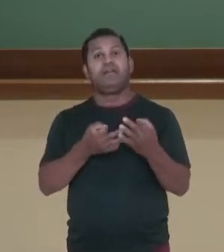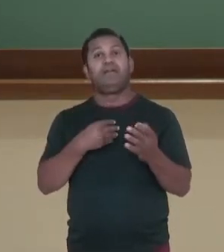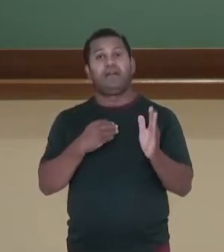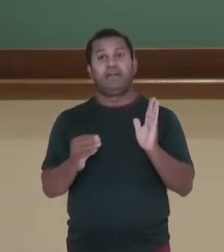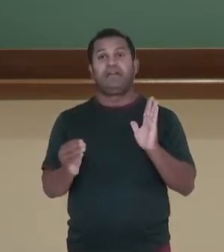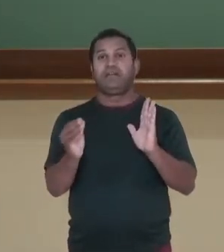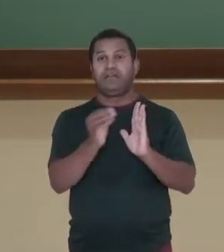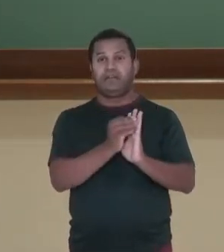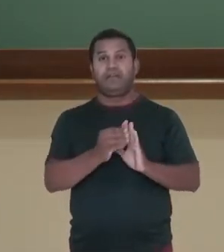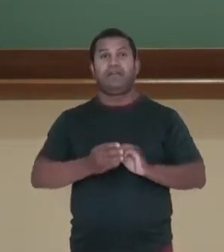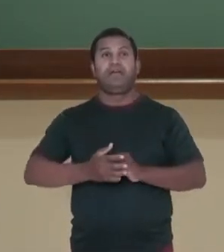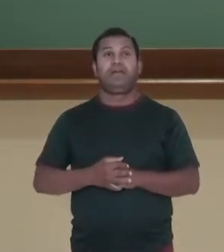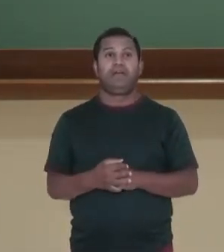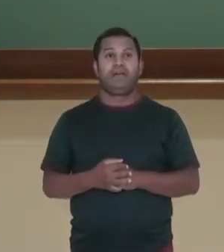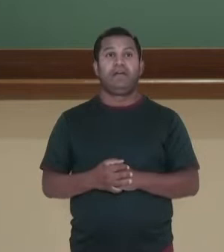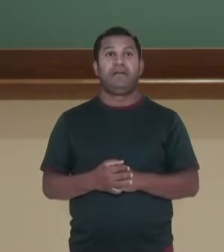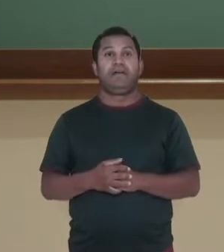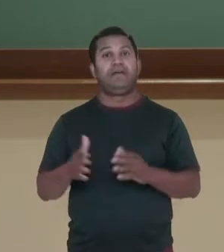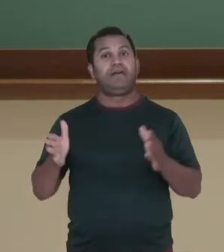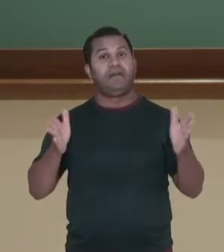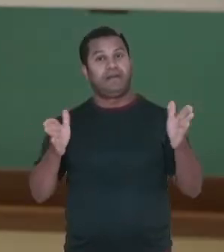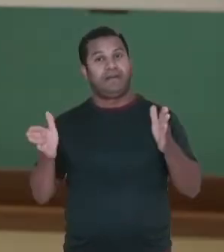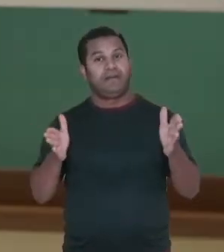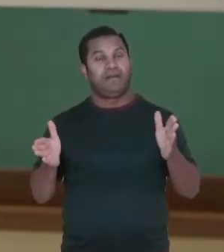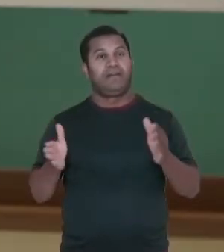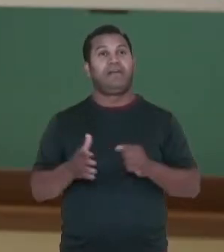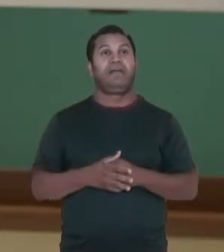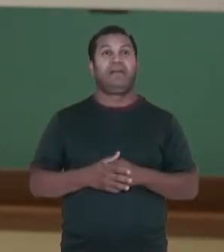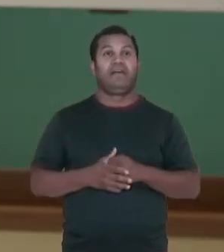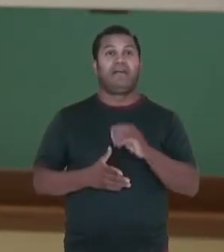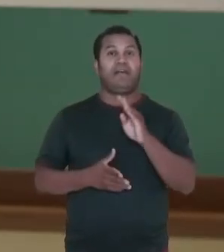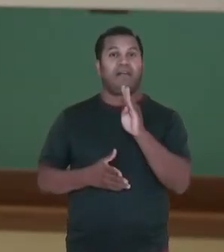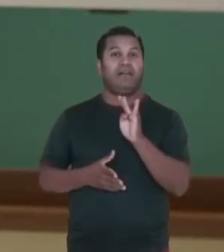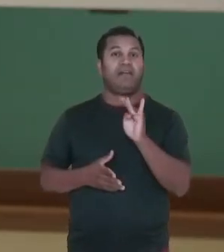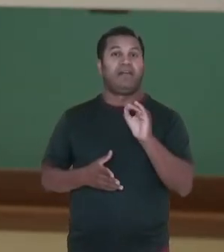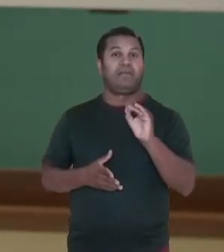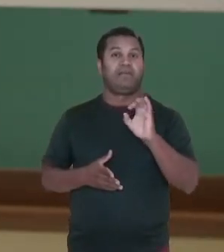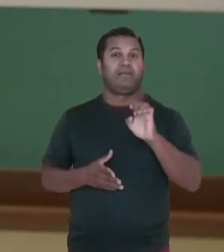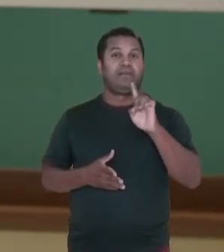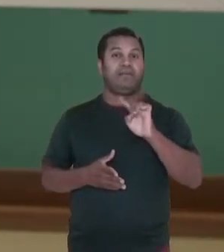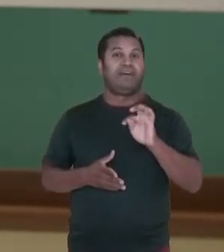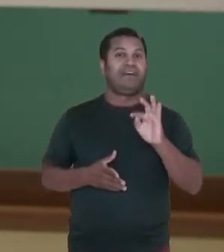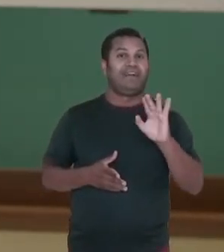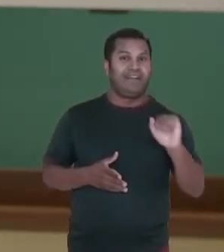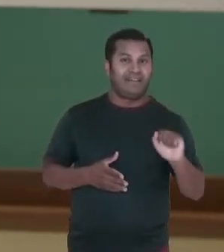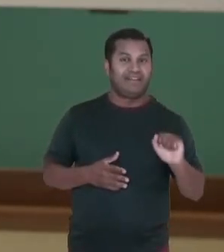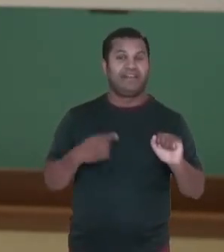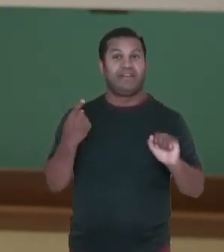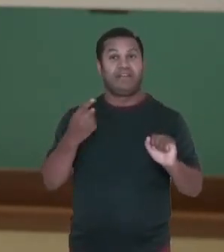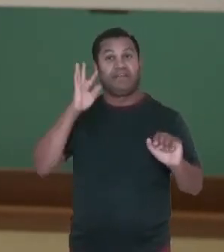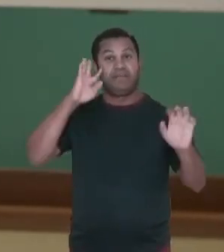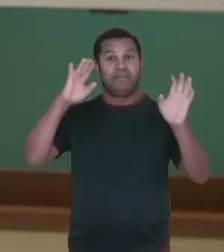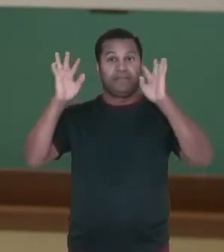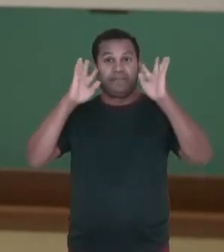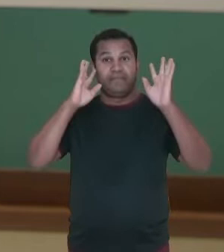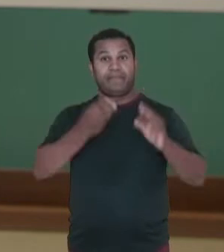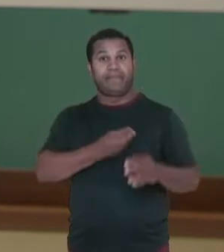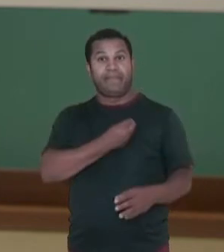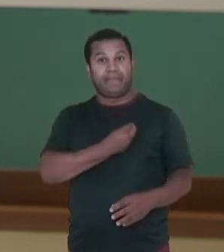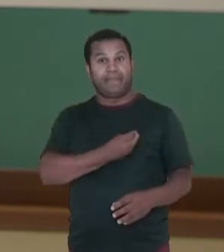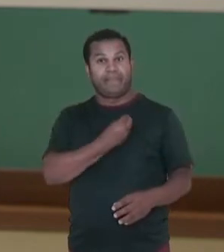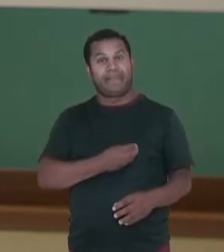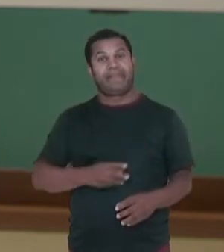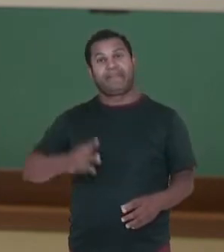isso? Então, esses enfrentamentos dessas questões, né, vão surgir na vida do profissional. Imagine que ele tem toda a